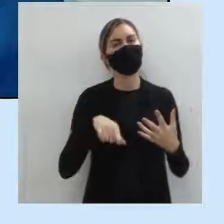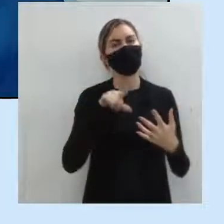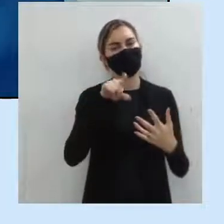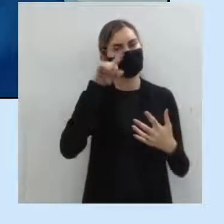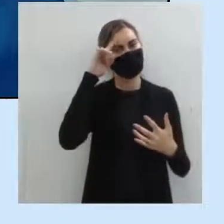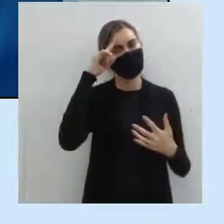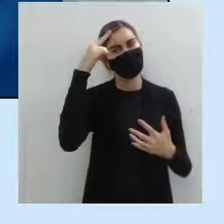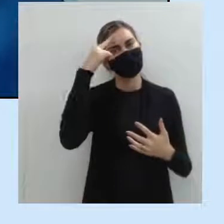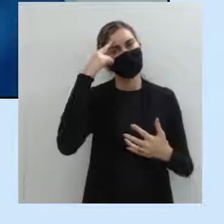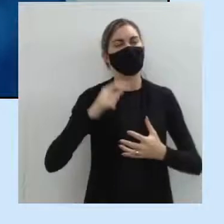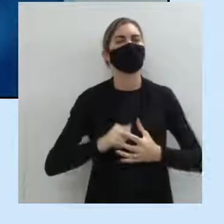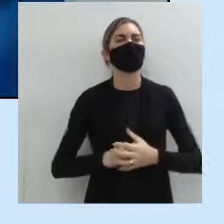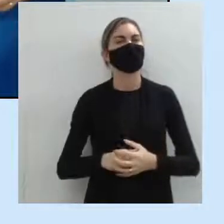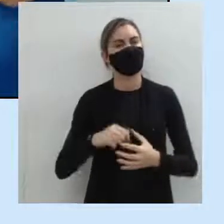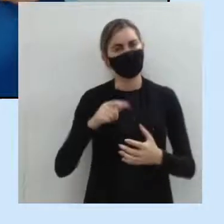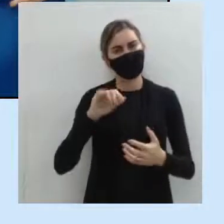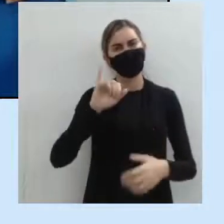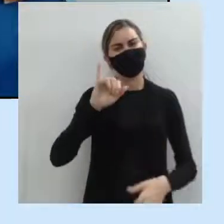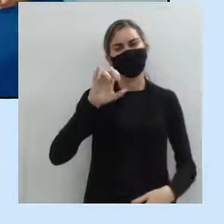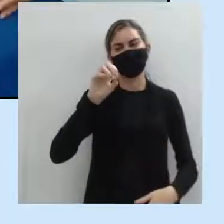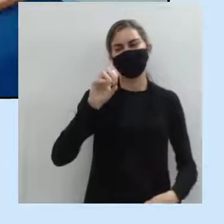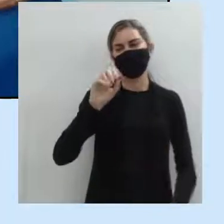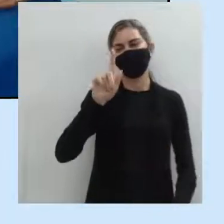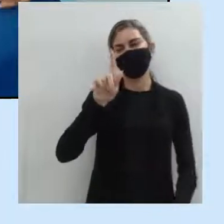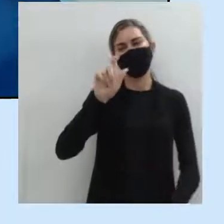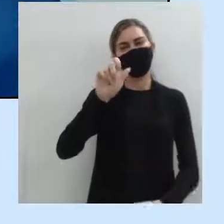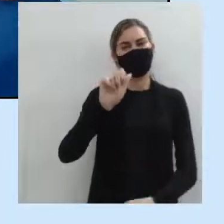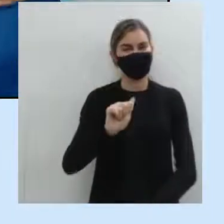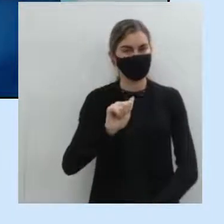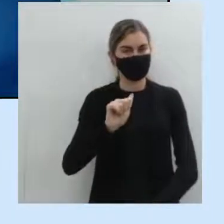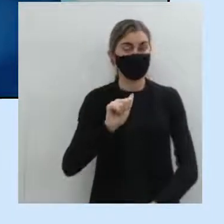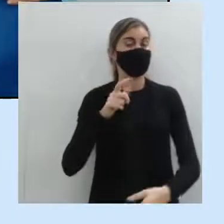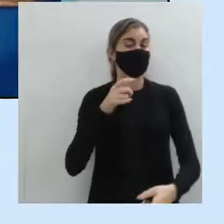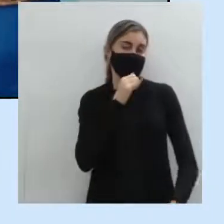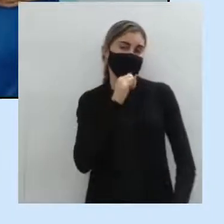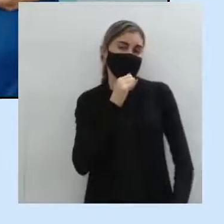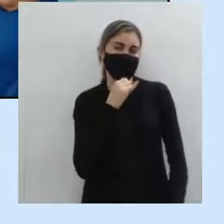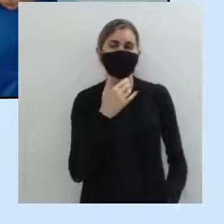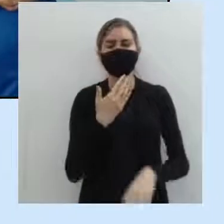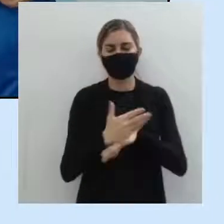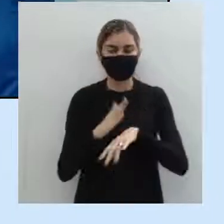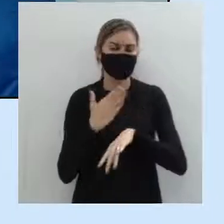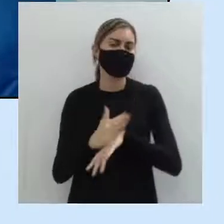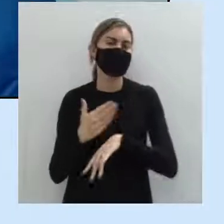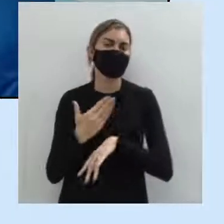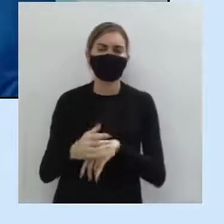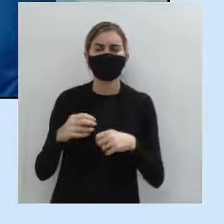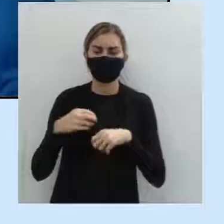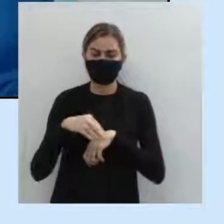mesmo que você está pensando. A yoga, né, é um exemplo de prática